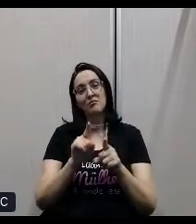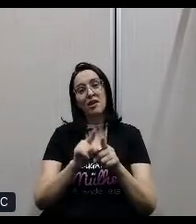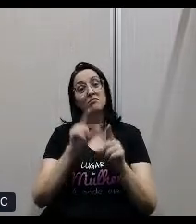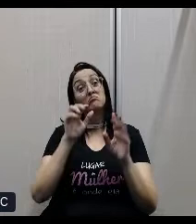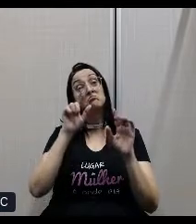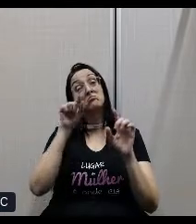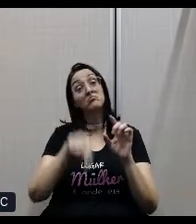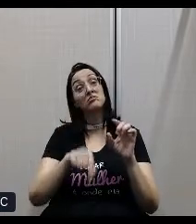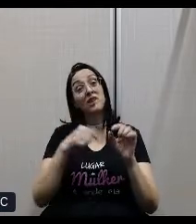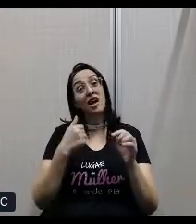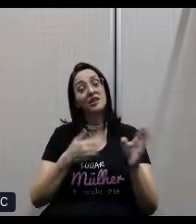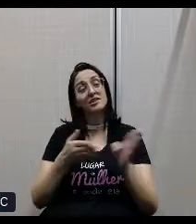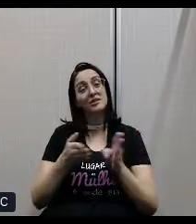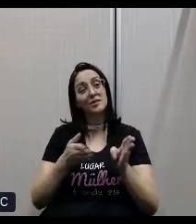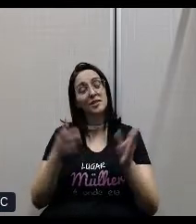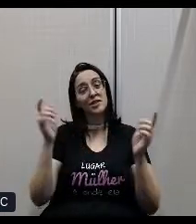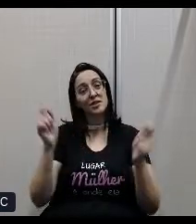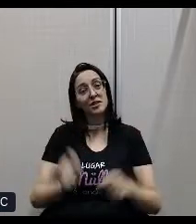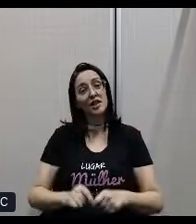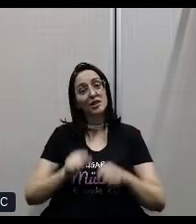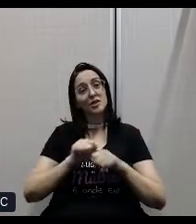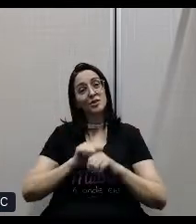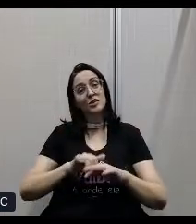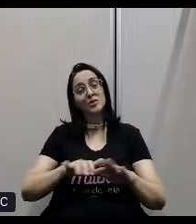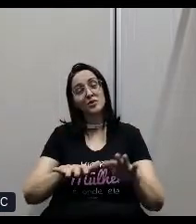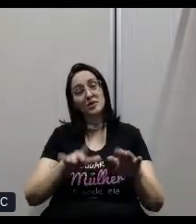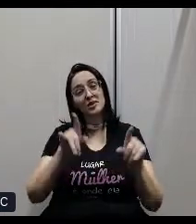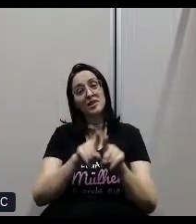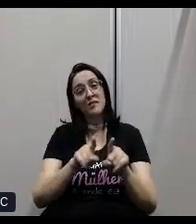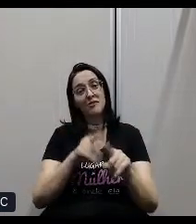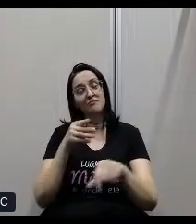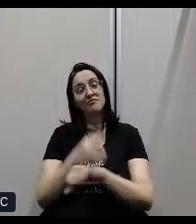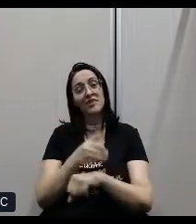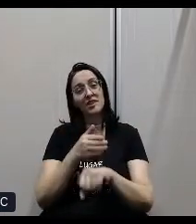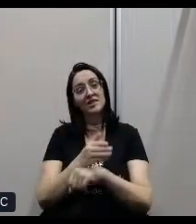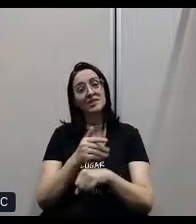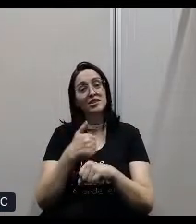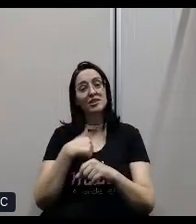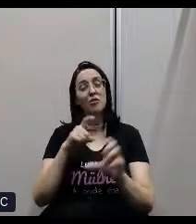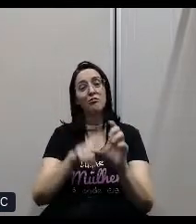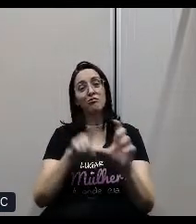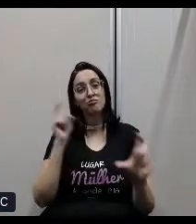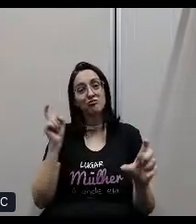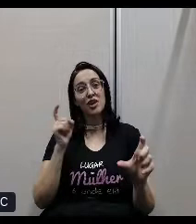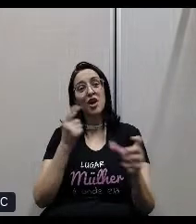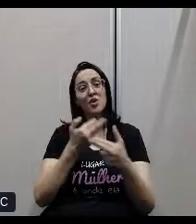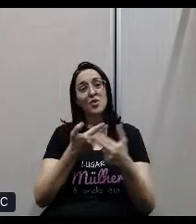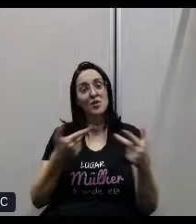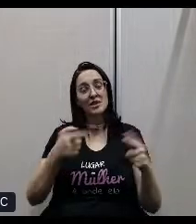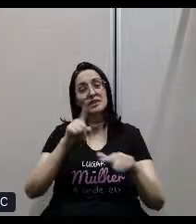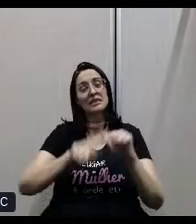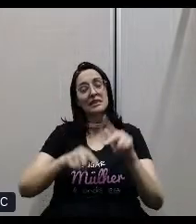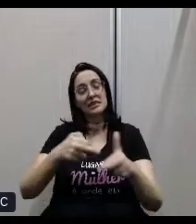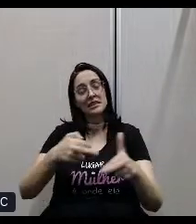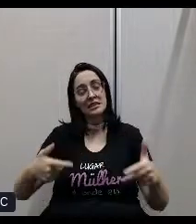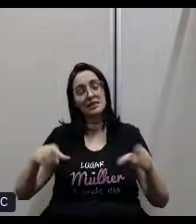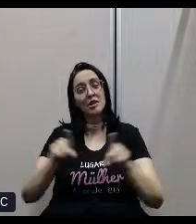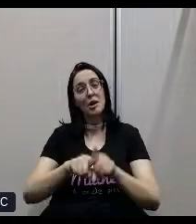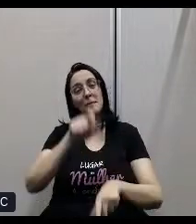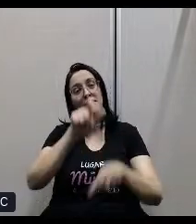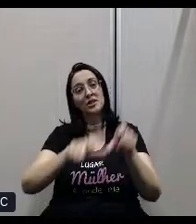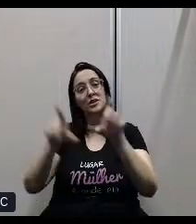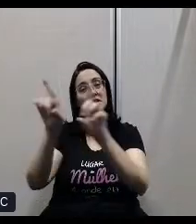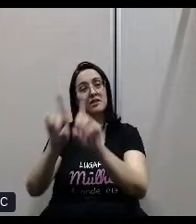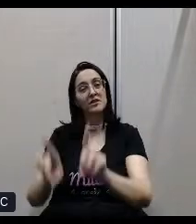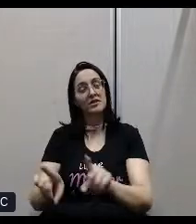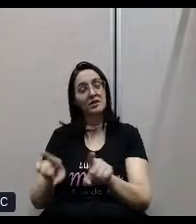acessibilidade, que é a possibilidade de alcance, uso, acesso e autonomia de bens e serviços para pessoas com deficiência